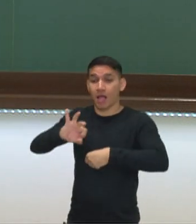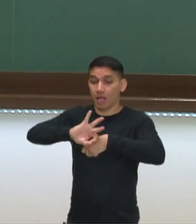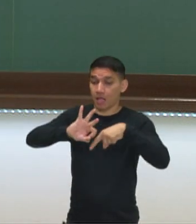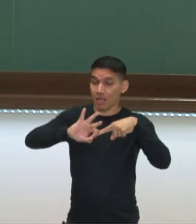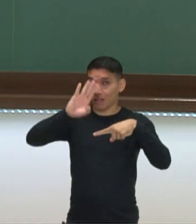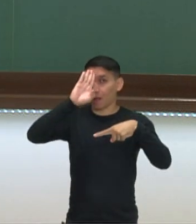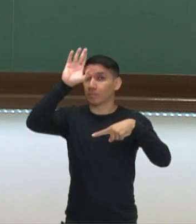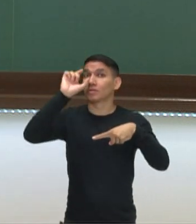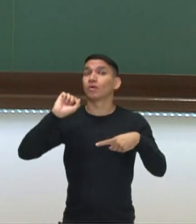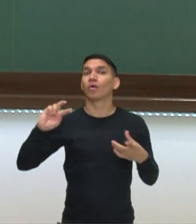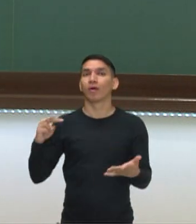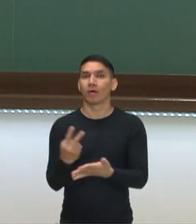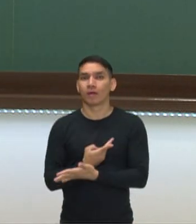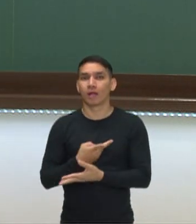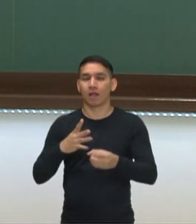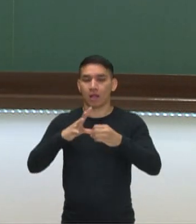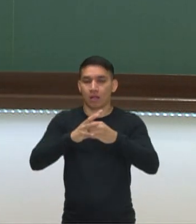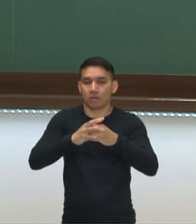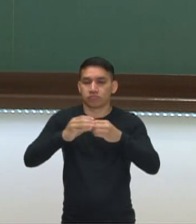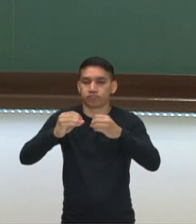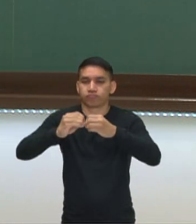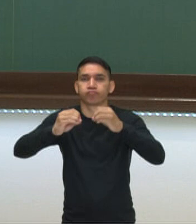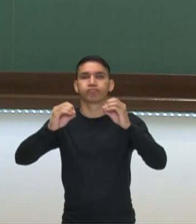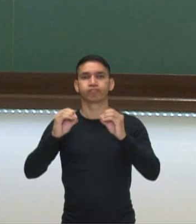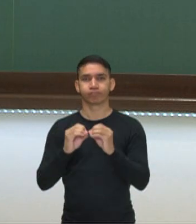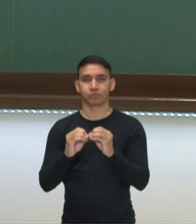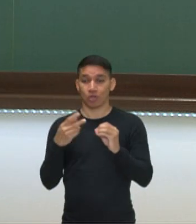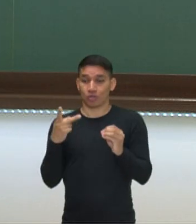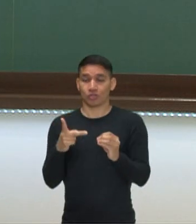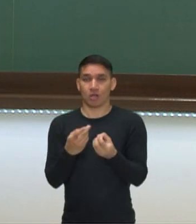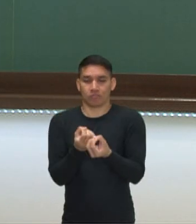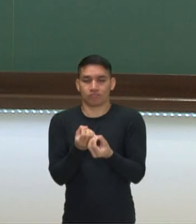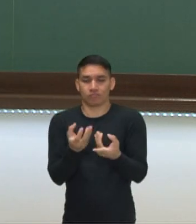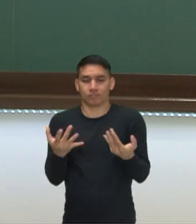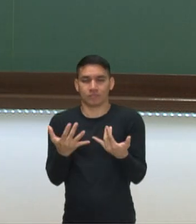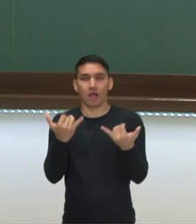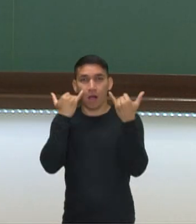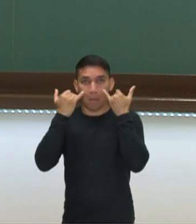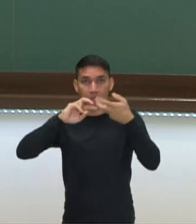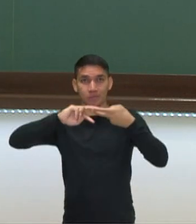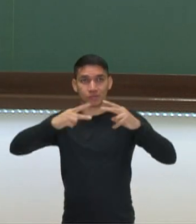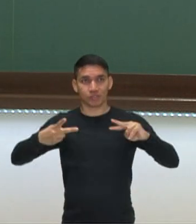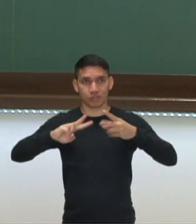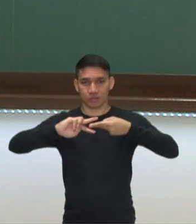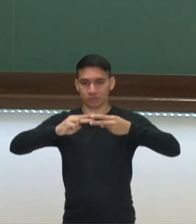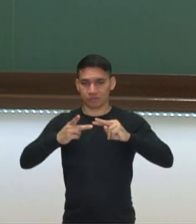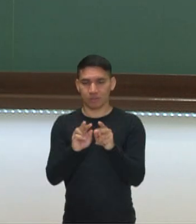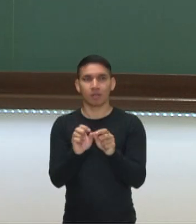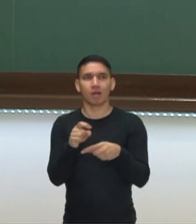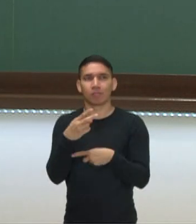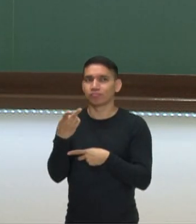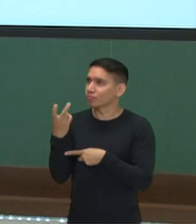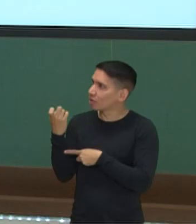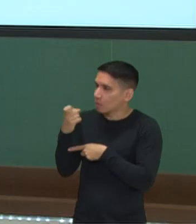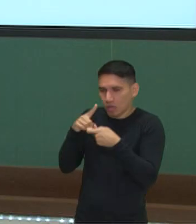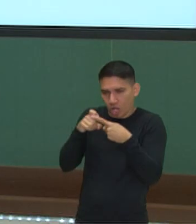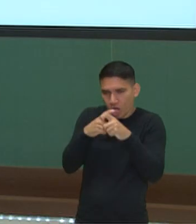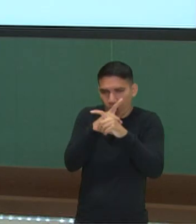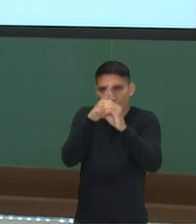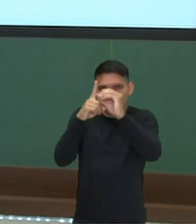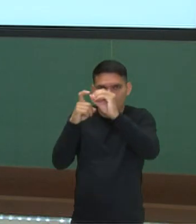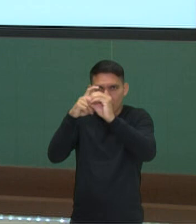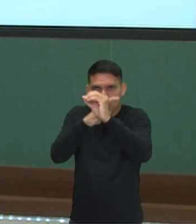bactéria mãe, ela duplica o seu material genético. Então esses risquinhos, né, aqui